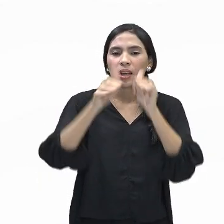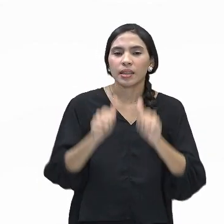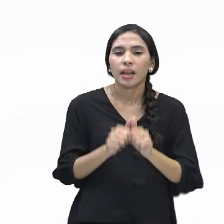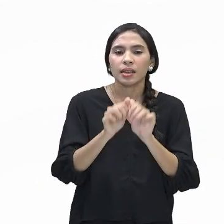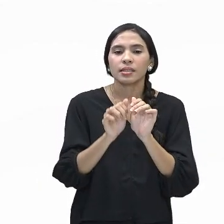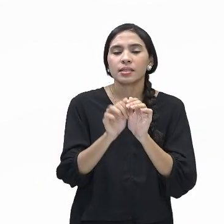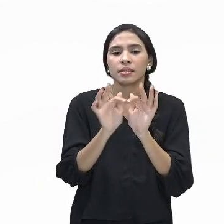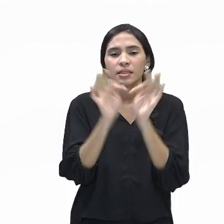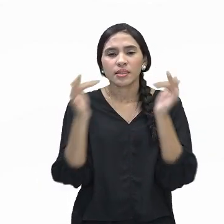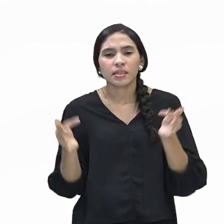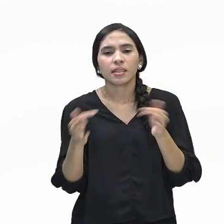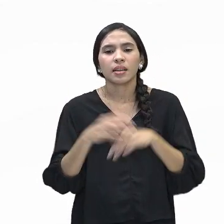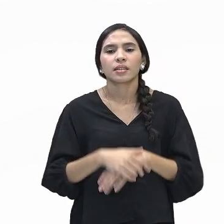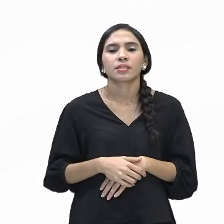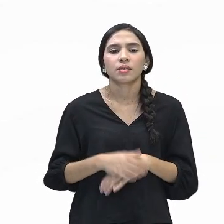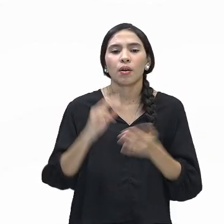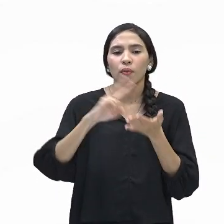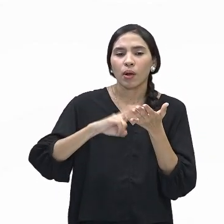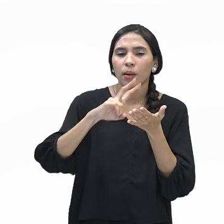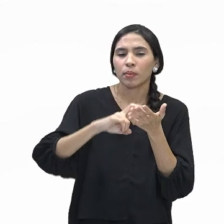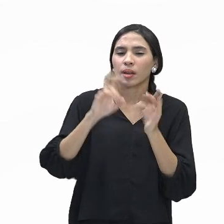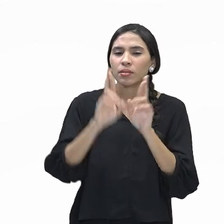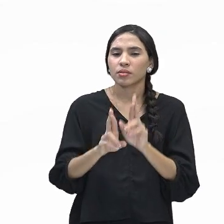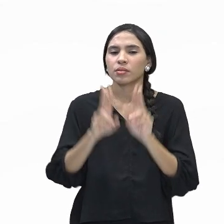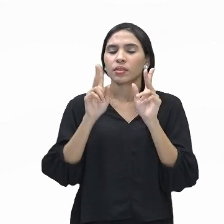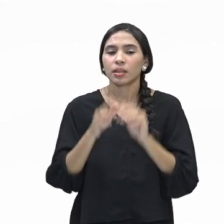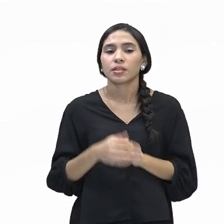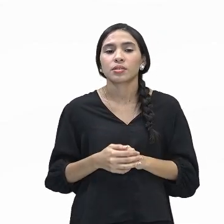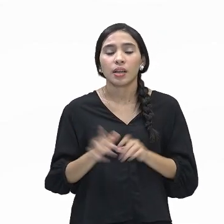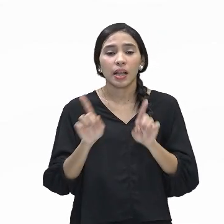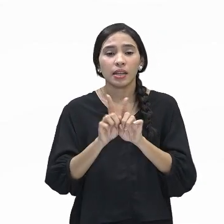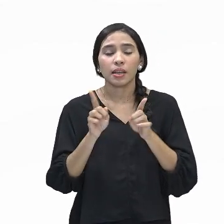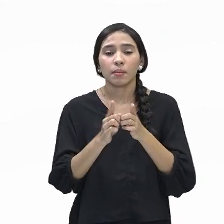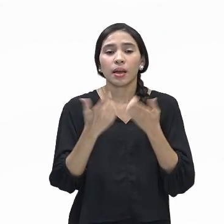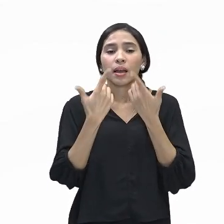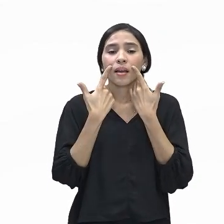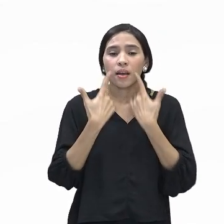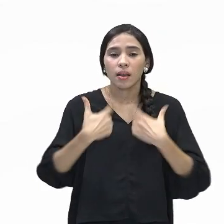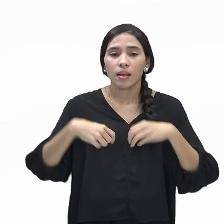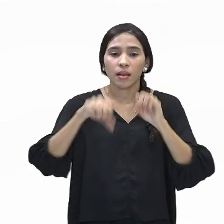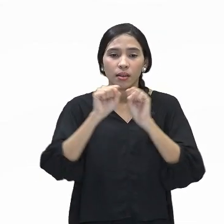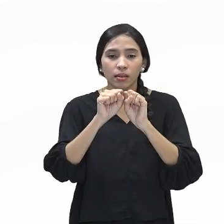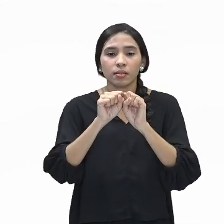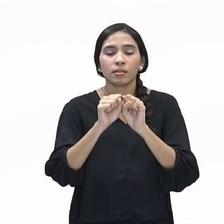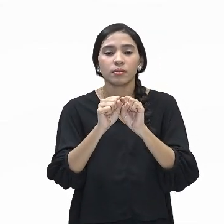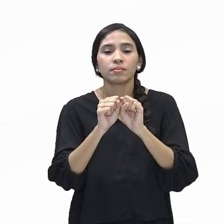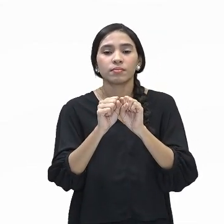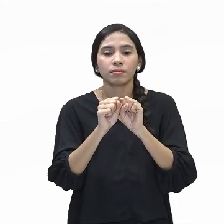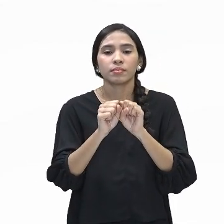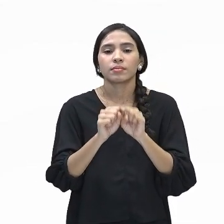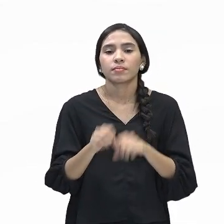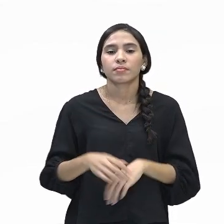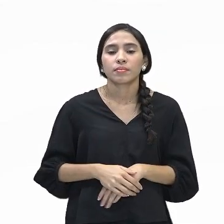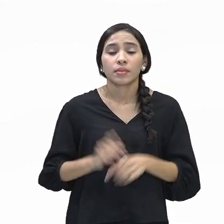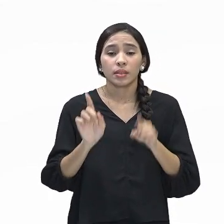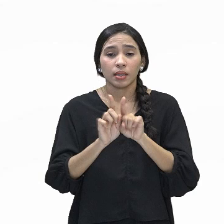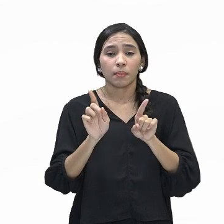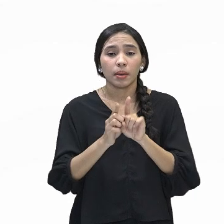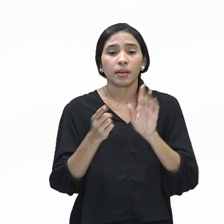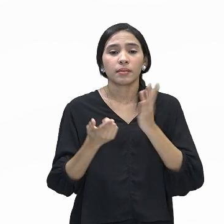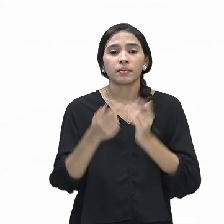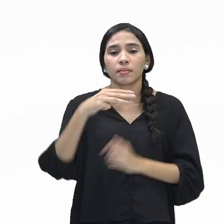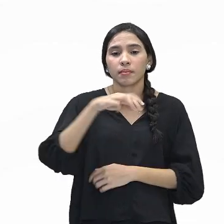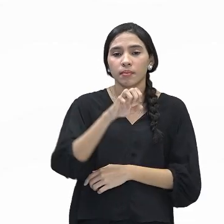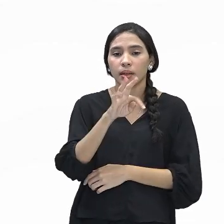diferenciado e bastante figuras de linguagem, como metonímia e anáfora. Lembrando que a metonímia, né, é aquela